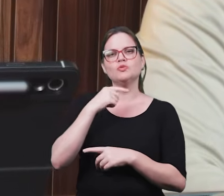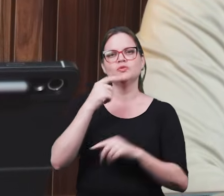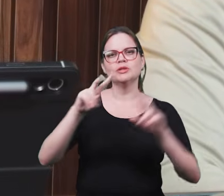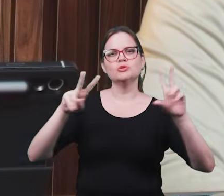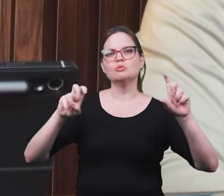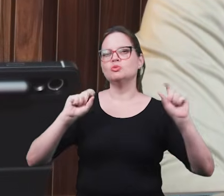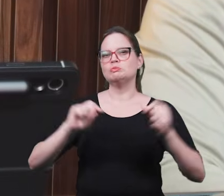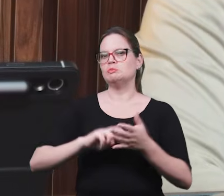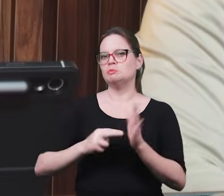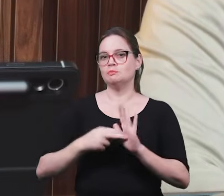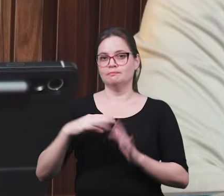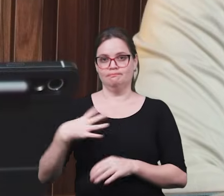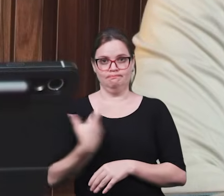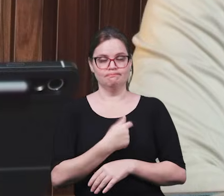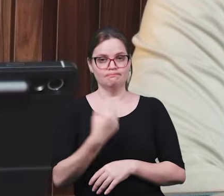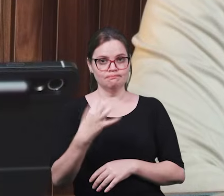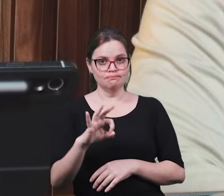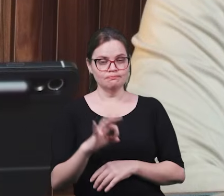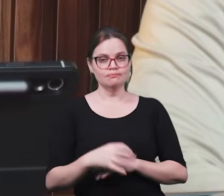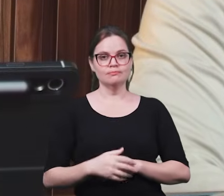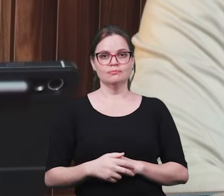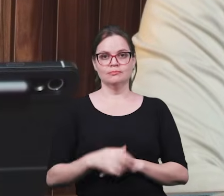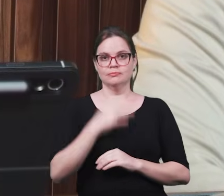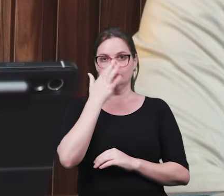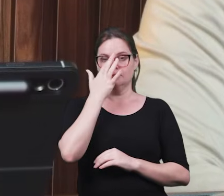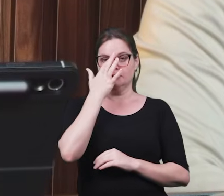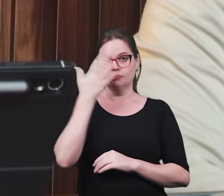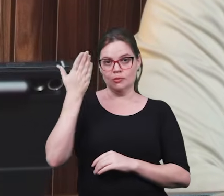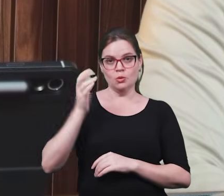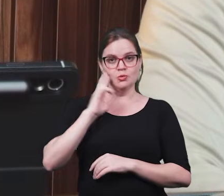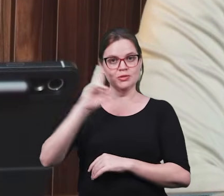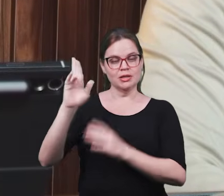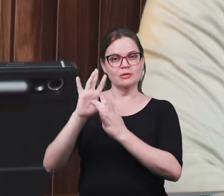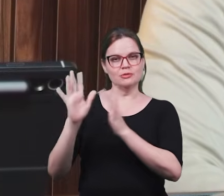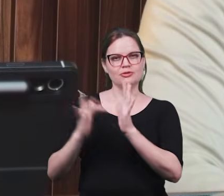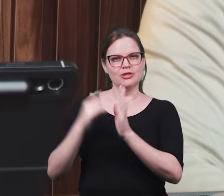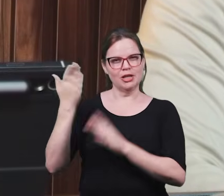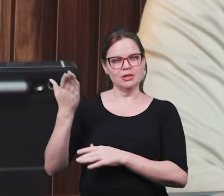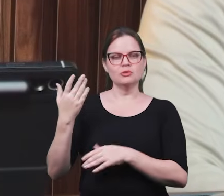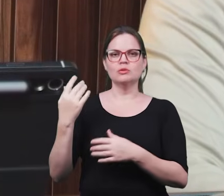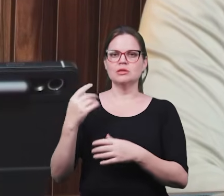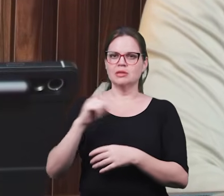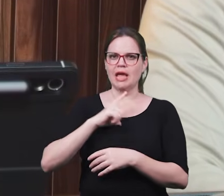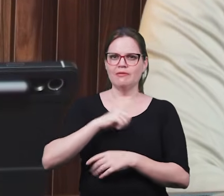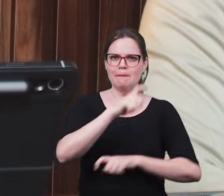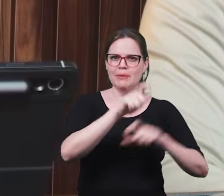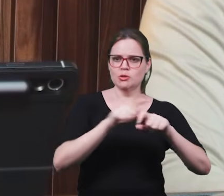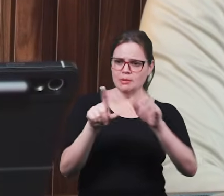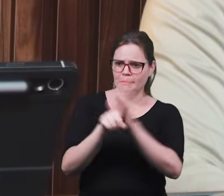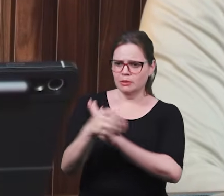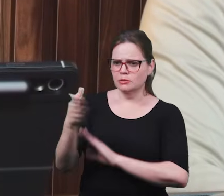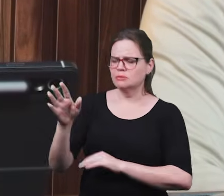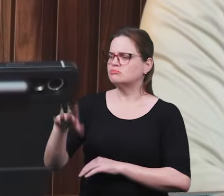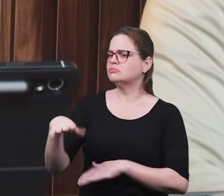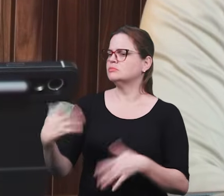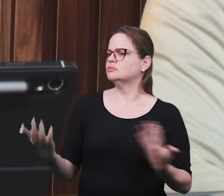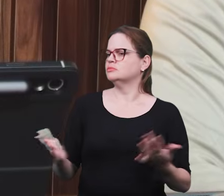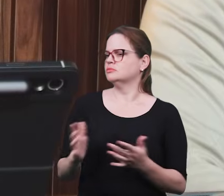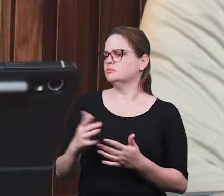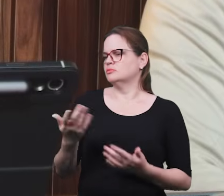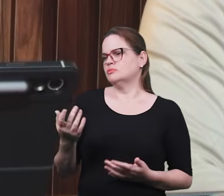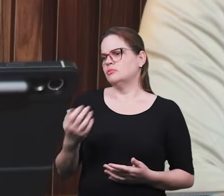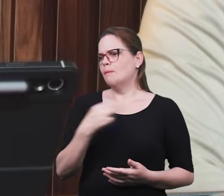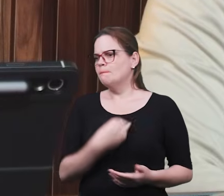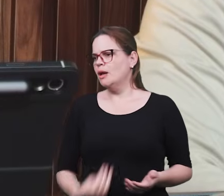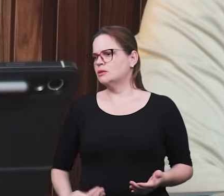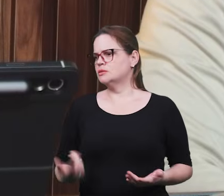que é a salvação. O próprio Senhor Jesus recebeu essa pergunta, né? Mestre, o que faço?